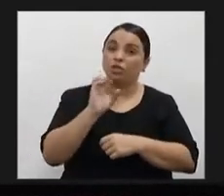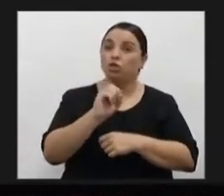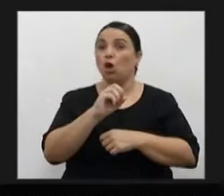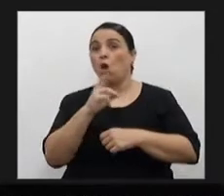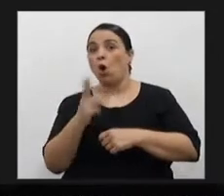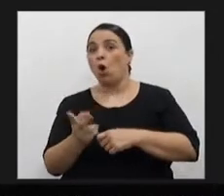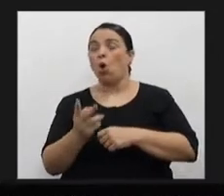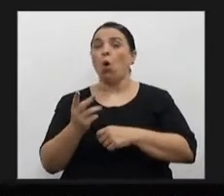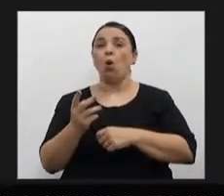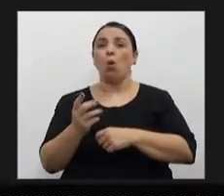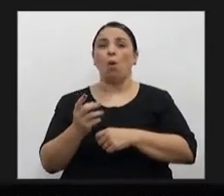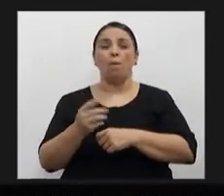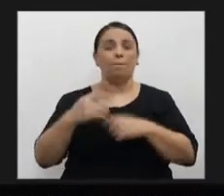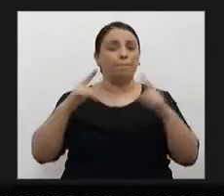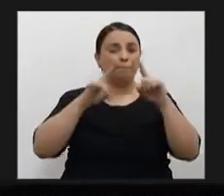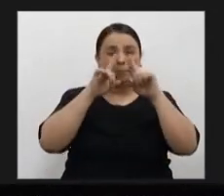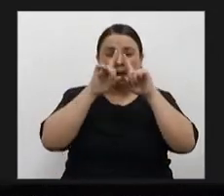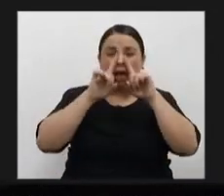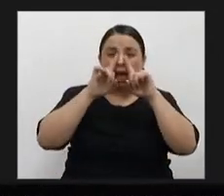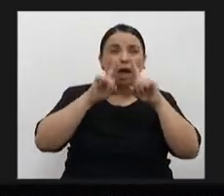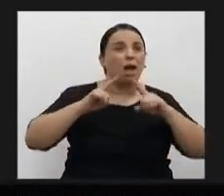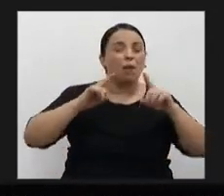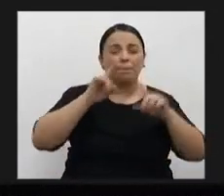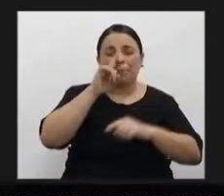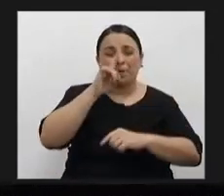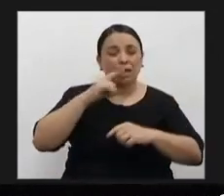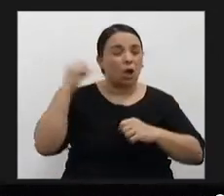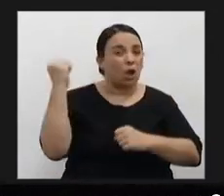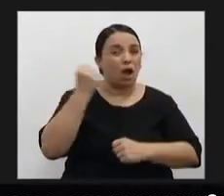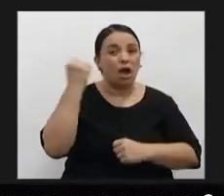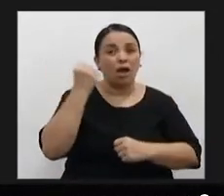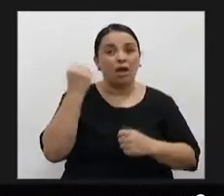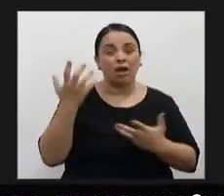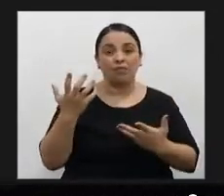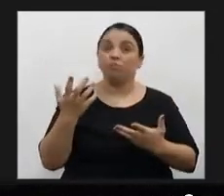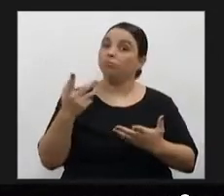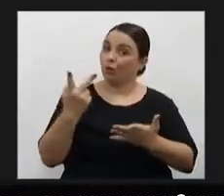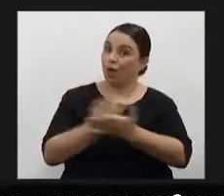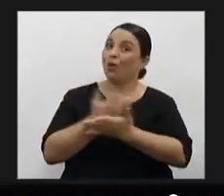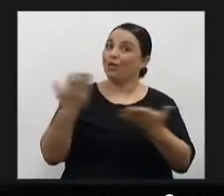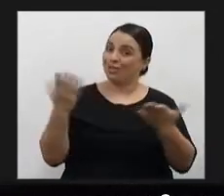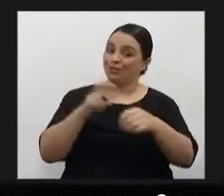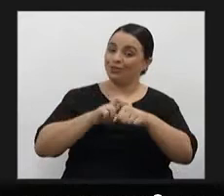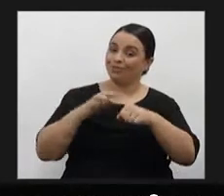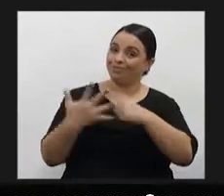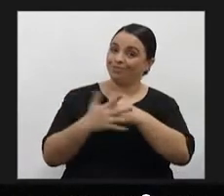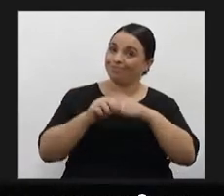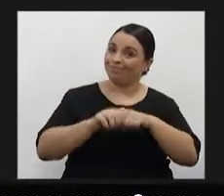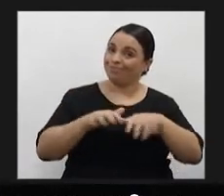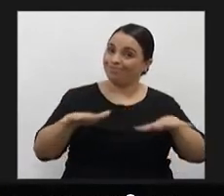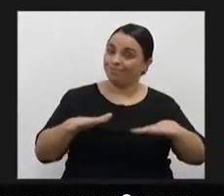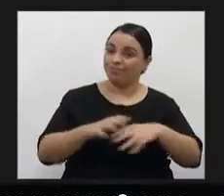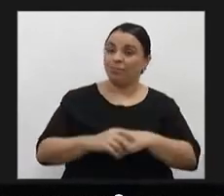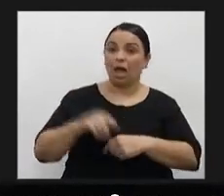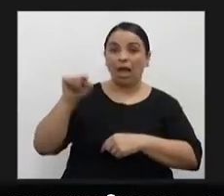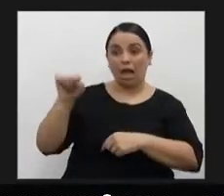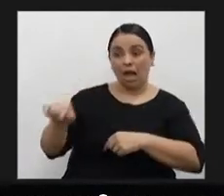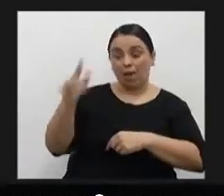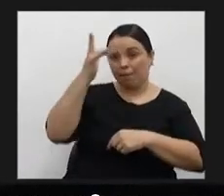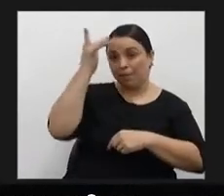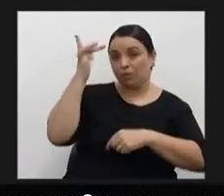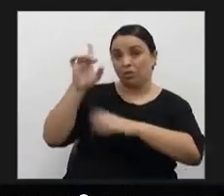está passando agora, que a gente está vivendo, a pessoa com deficiência será